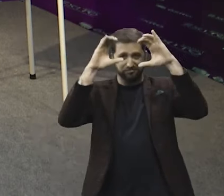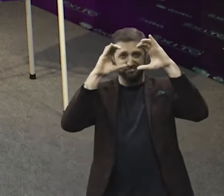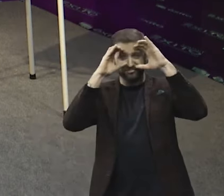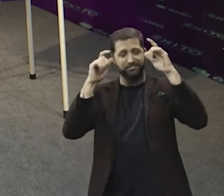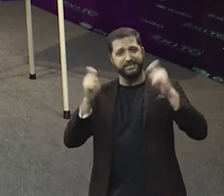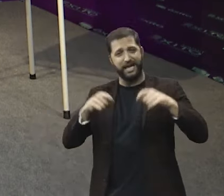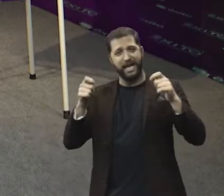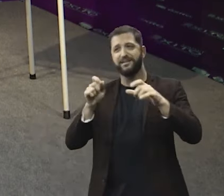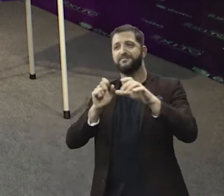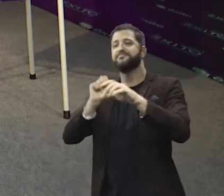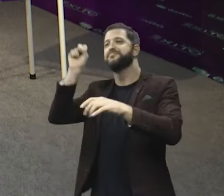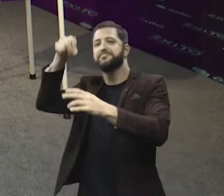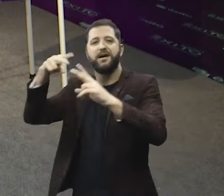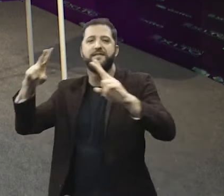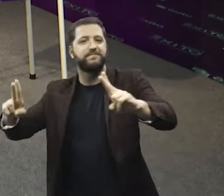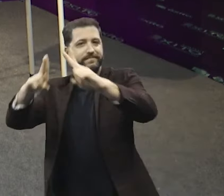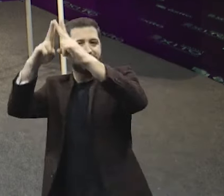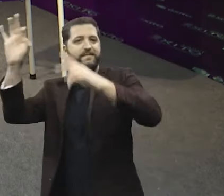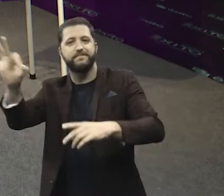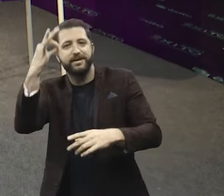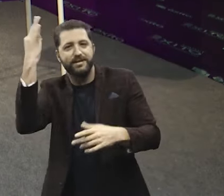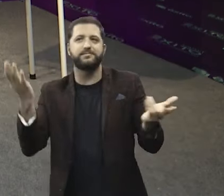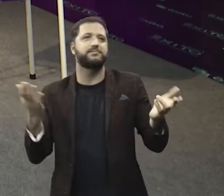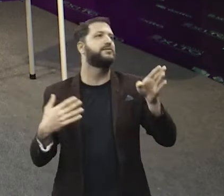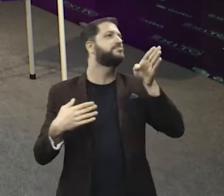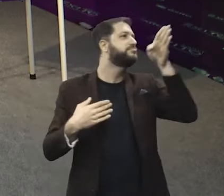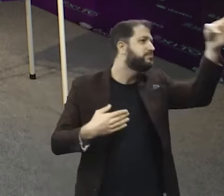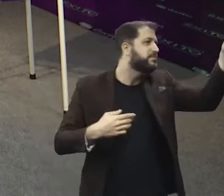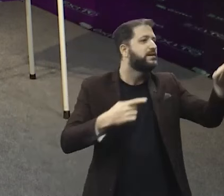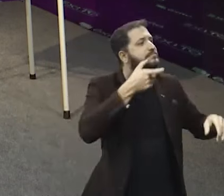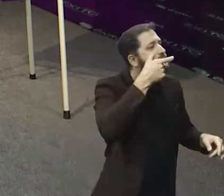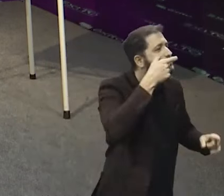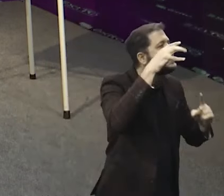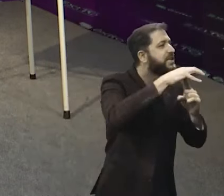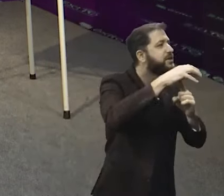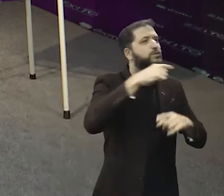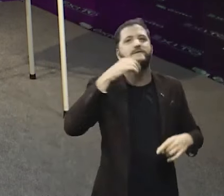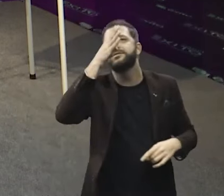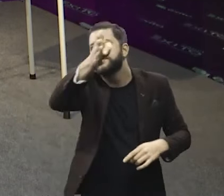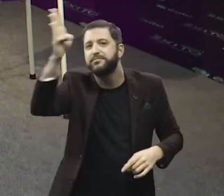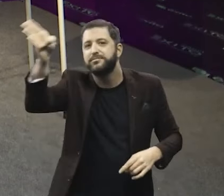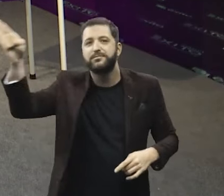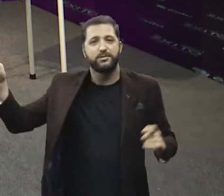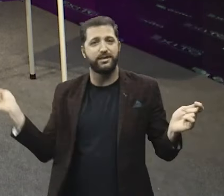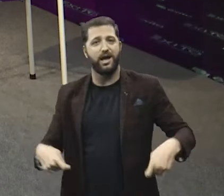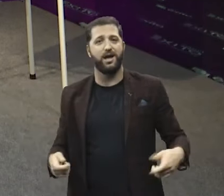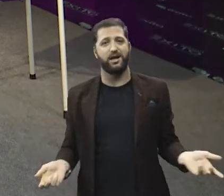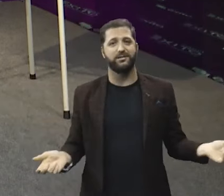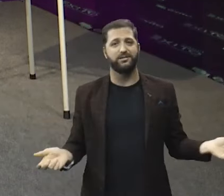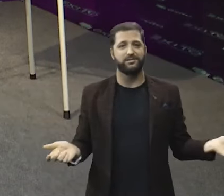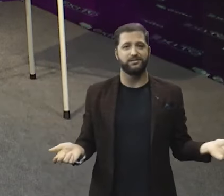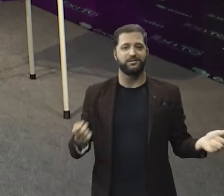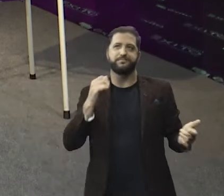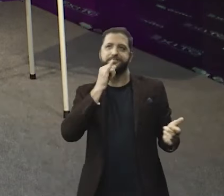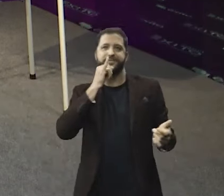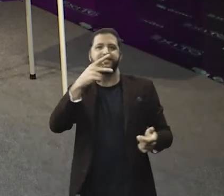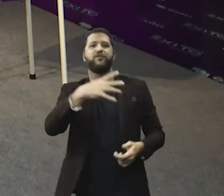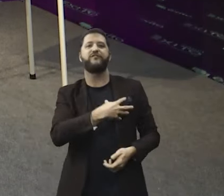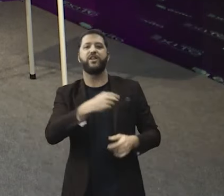Então você vai ter ó não fora isso cara você imagine você sua seu filhinho ali nunca foi na